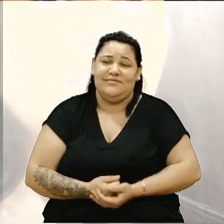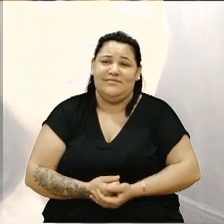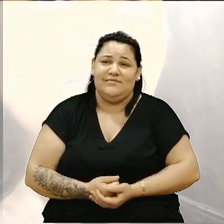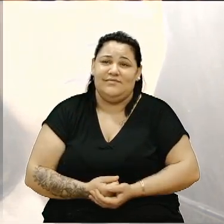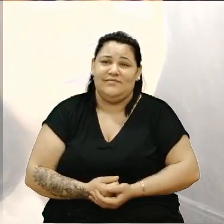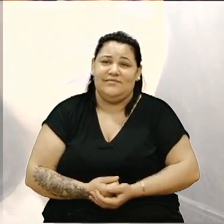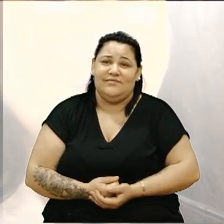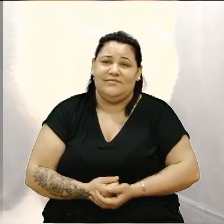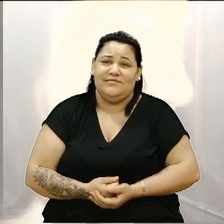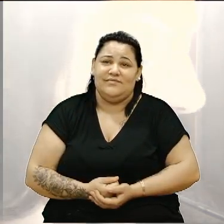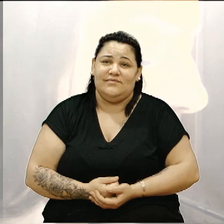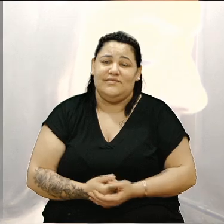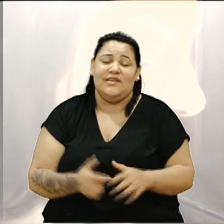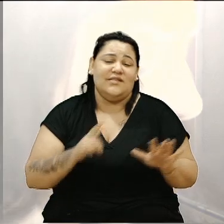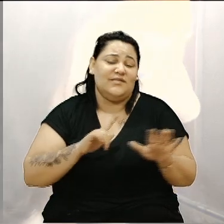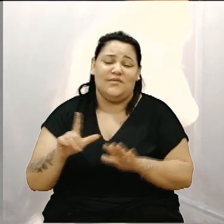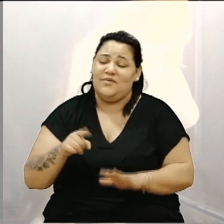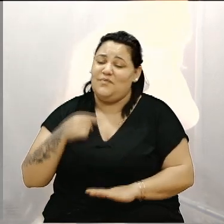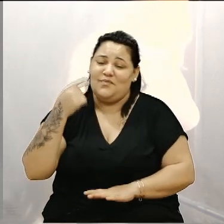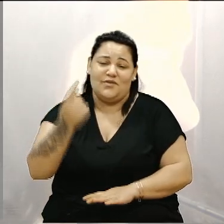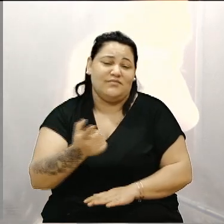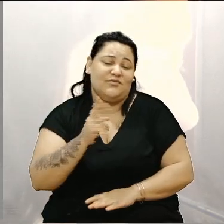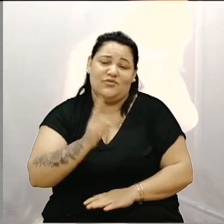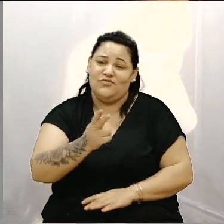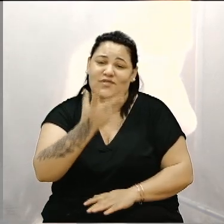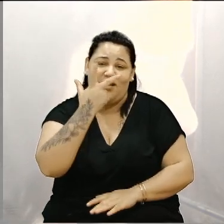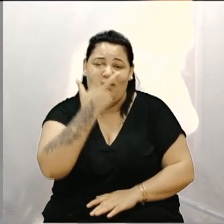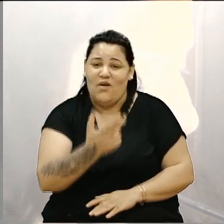vem aqui está um valetão de novo.